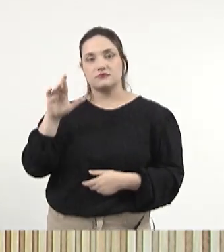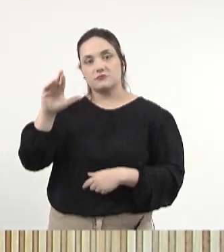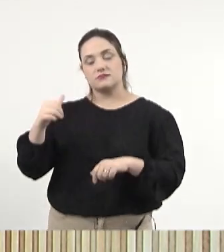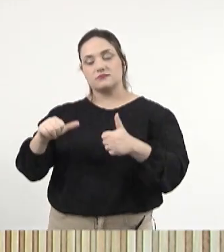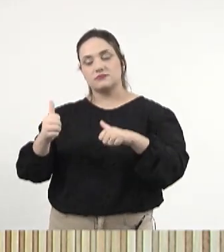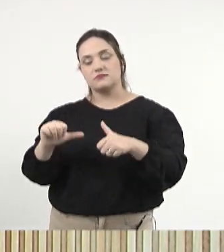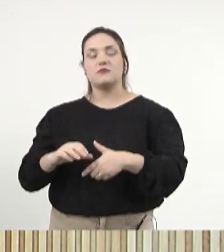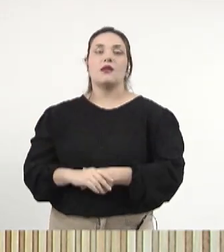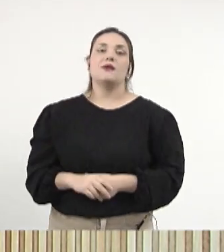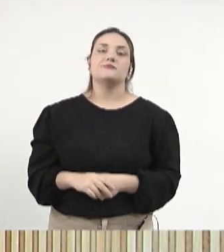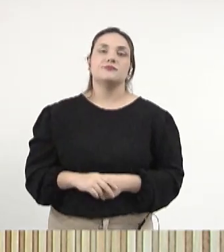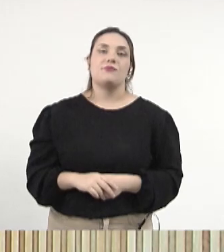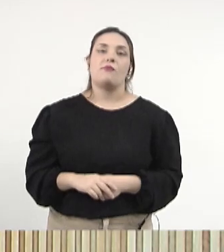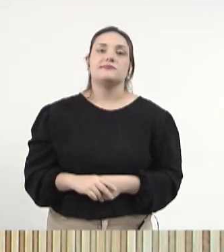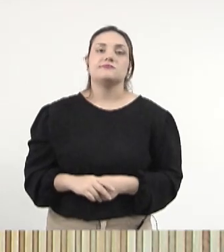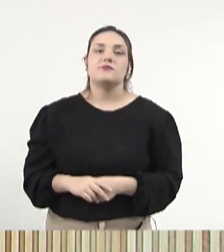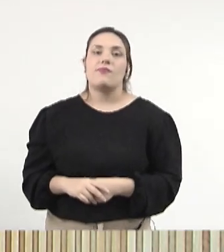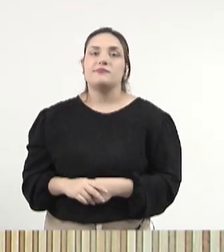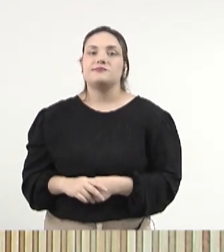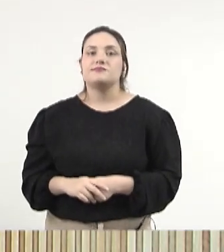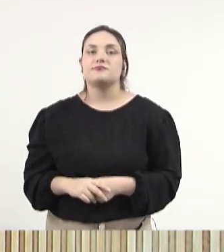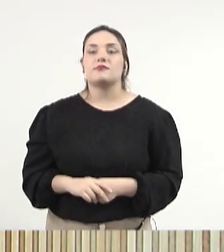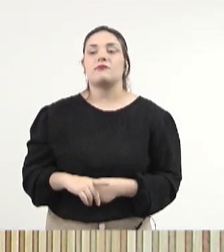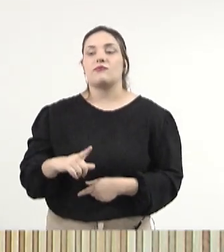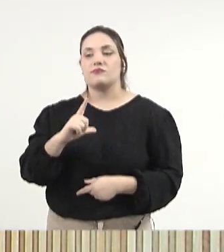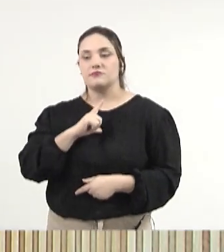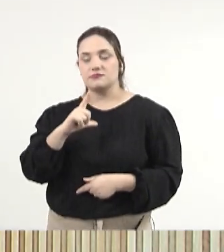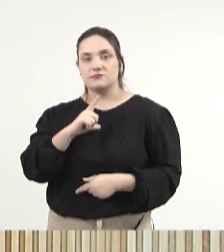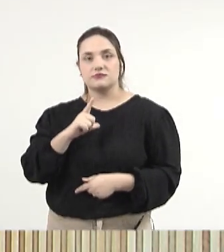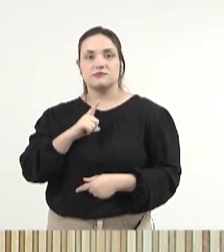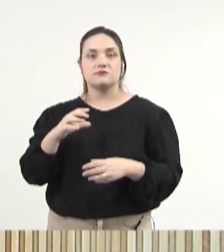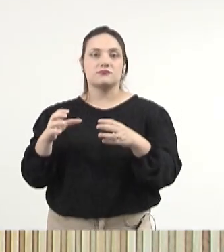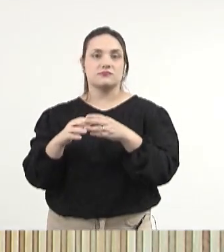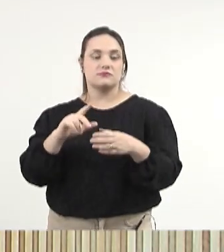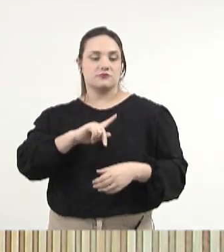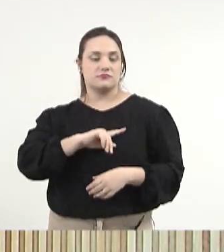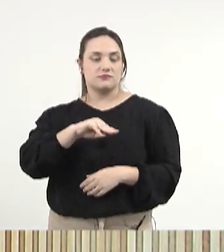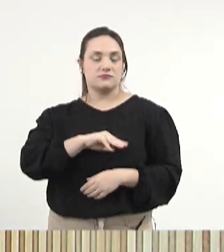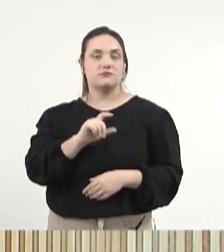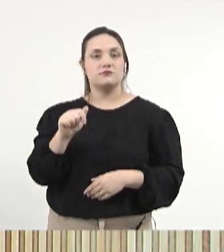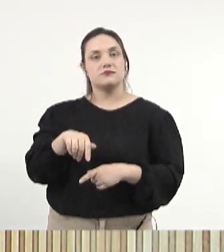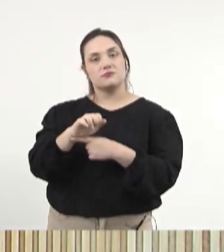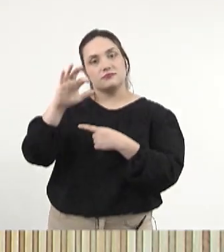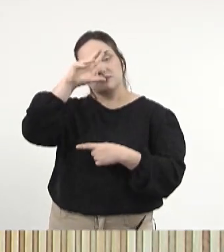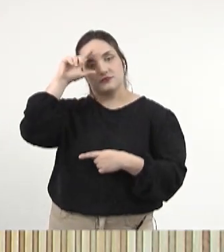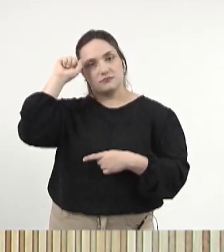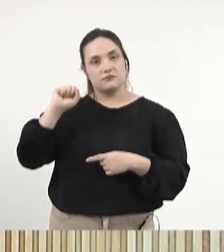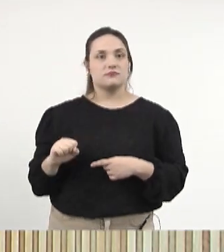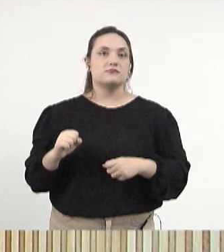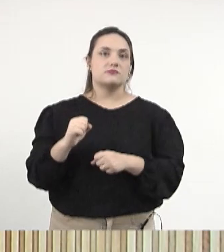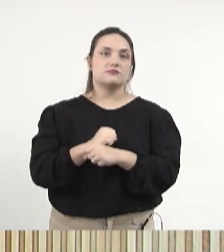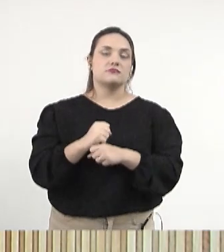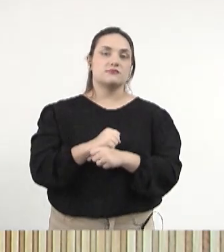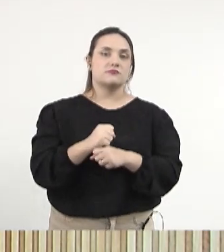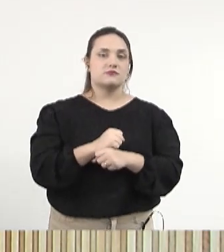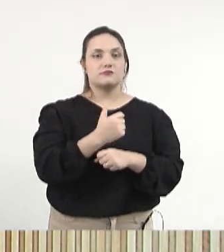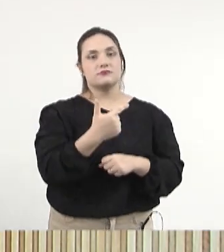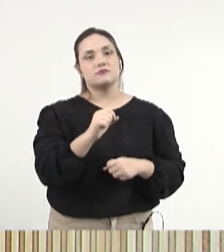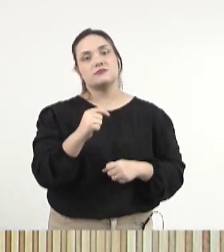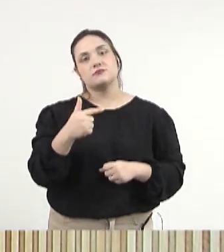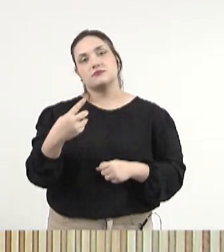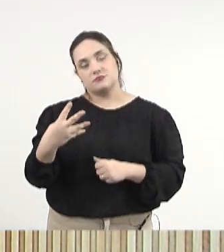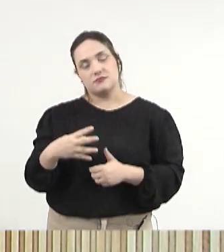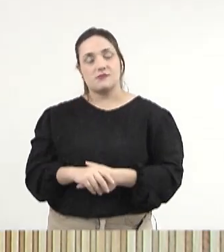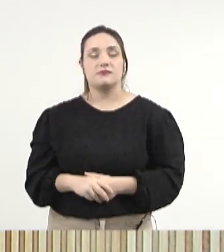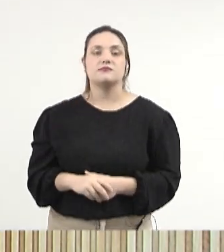e Redação e que fixa o efetivo da Polícia Militar aqui de Mato Grosso do Sul nesse ano de 2024. Todo ano o